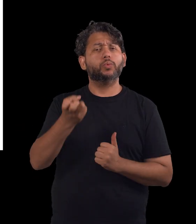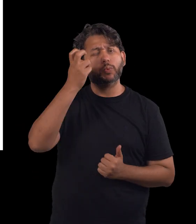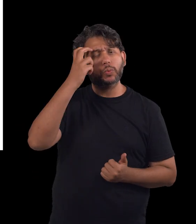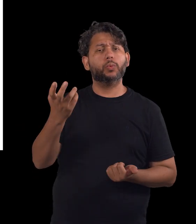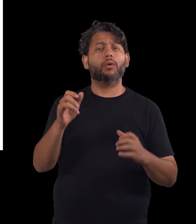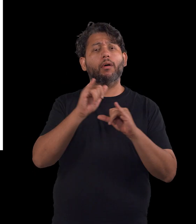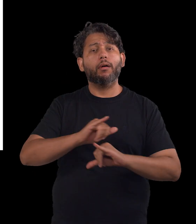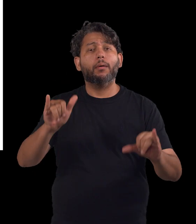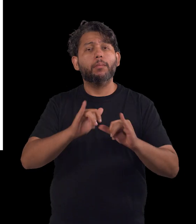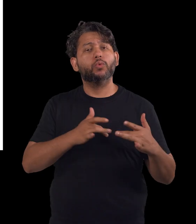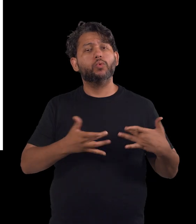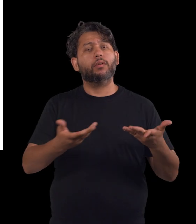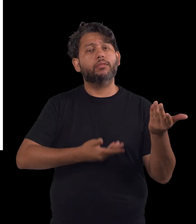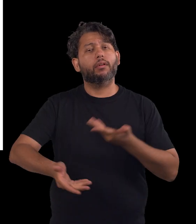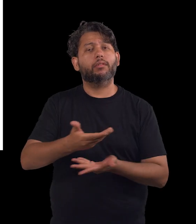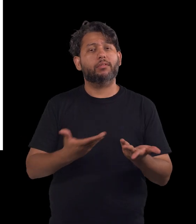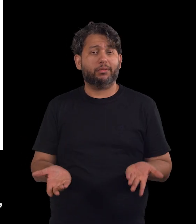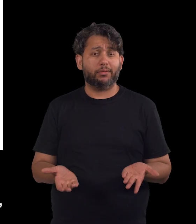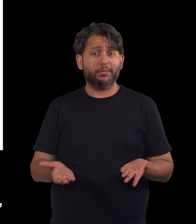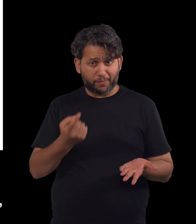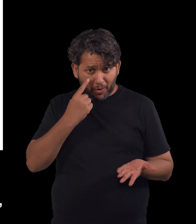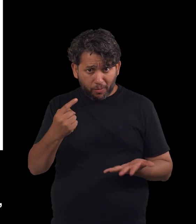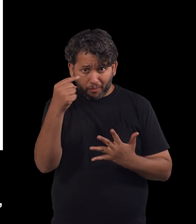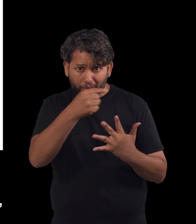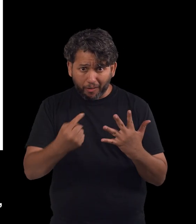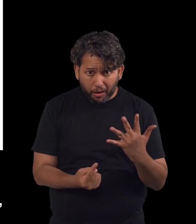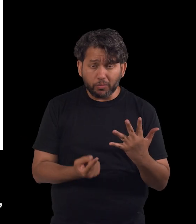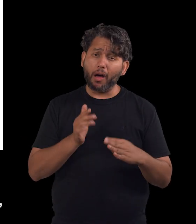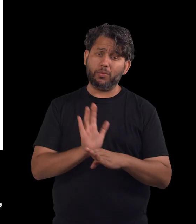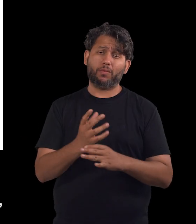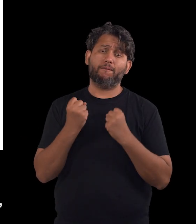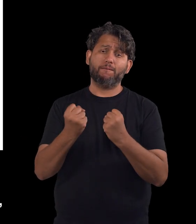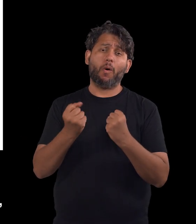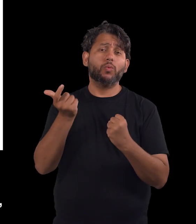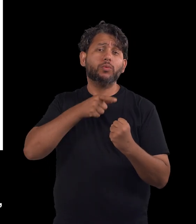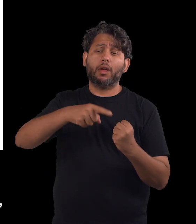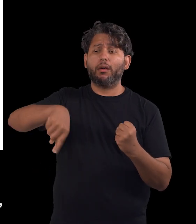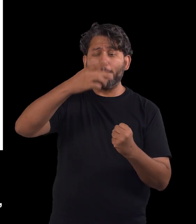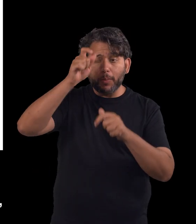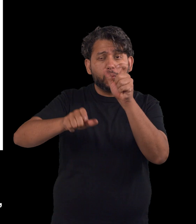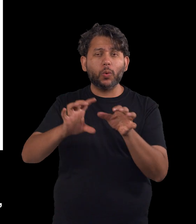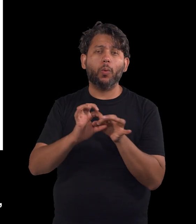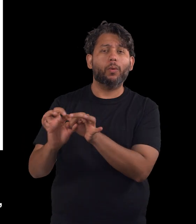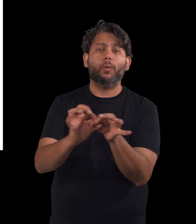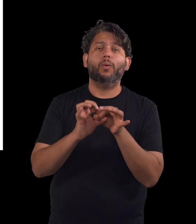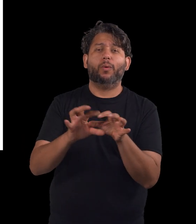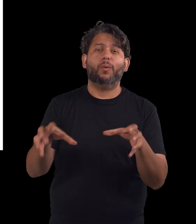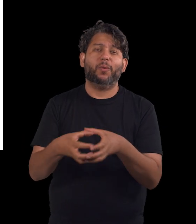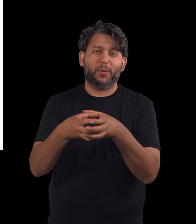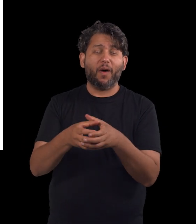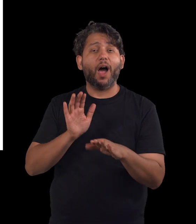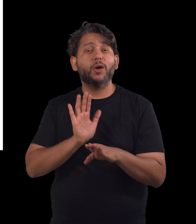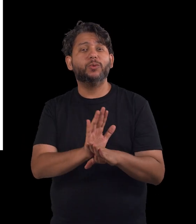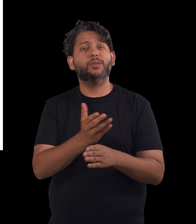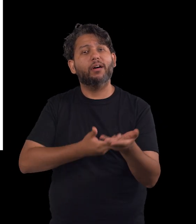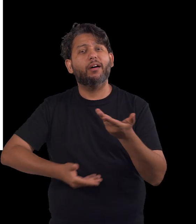e cultura, campanhas de solidariedade. Todas essas ações ajudam a fortalecer os laços entre as pessoas,